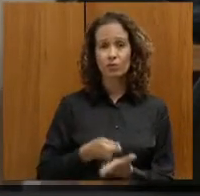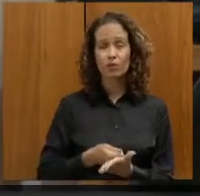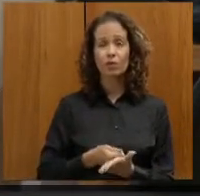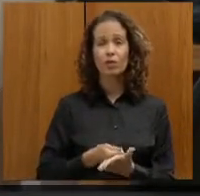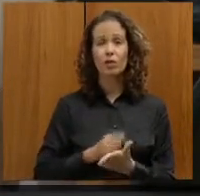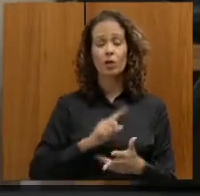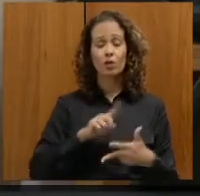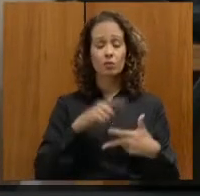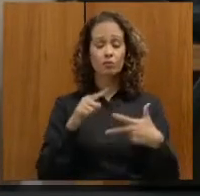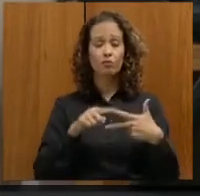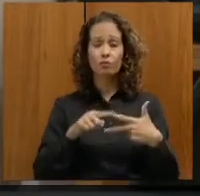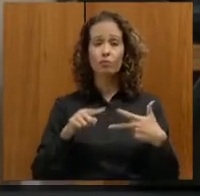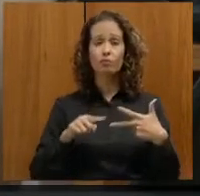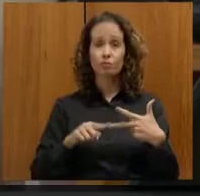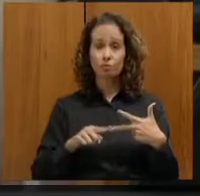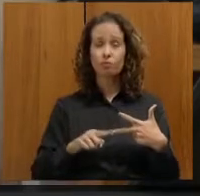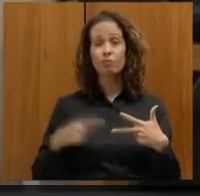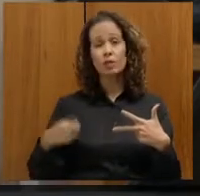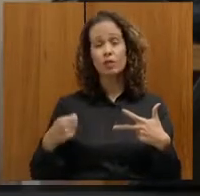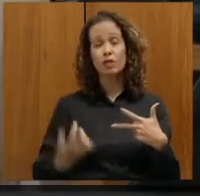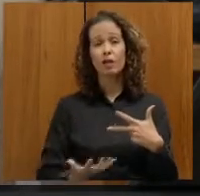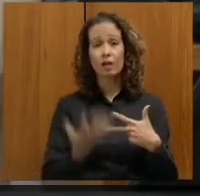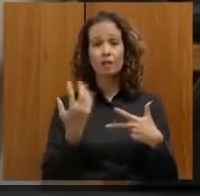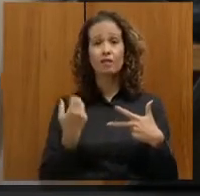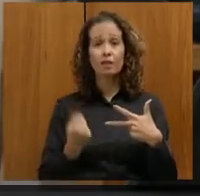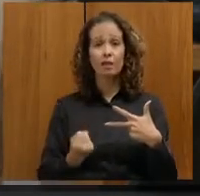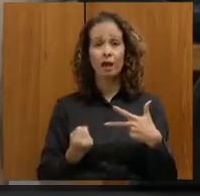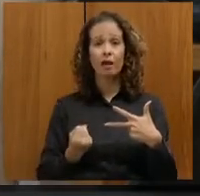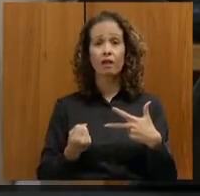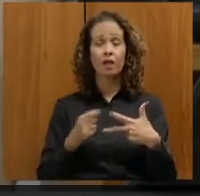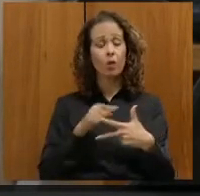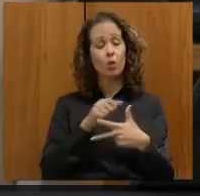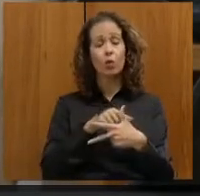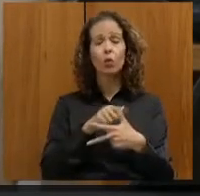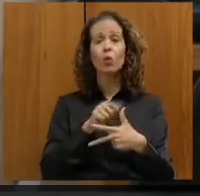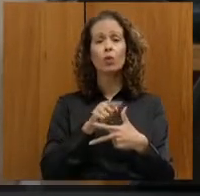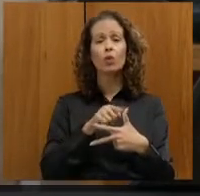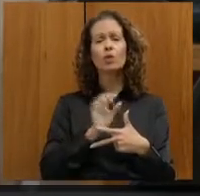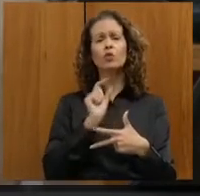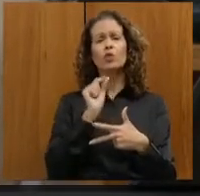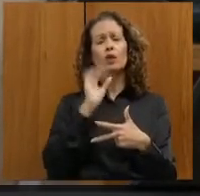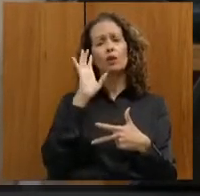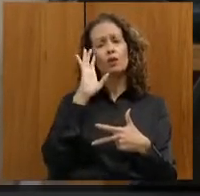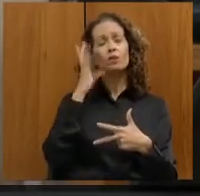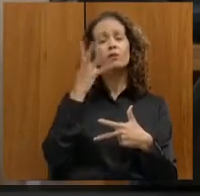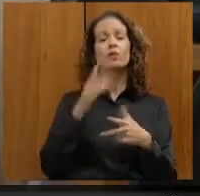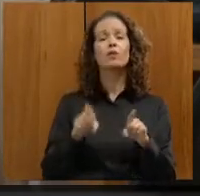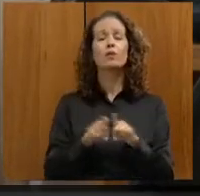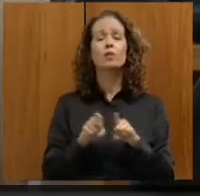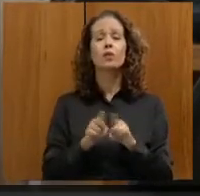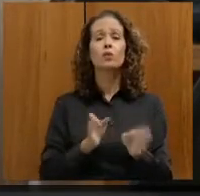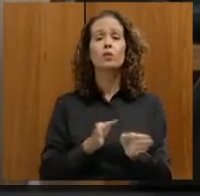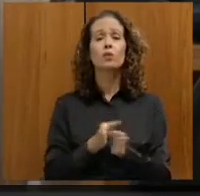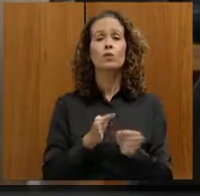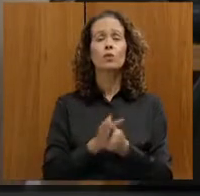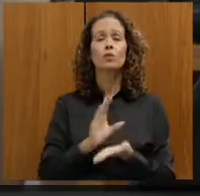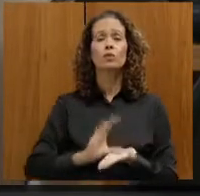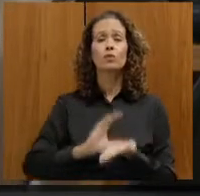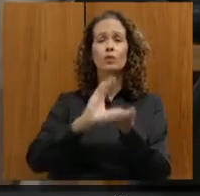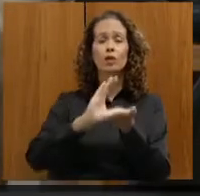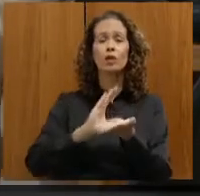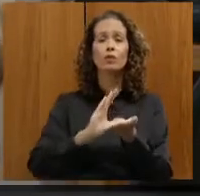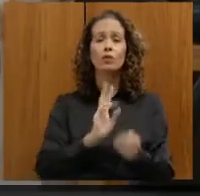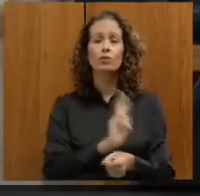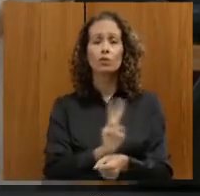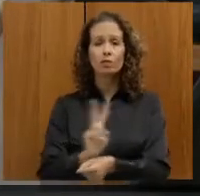poderes deverão aceitar a imposição do executivo e do Conselho de supervisão Se sujeitando